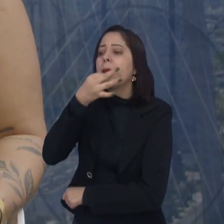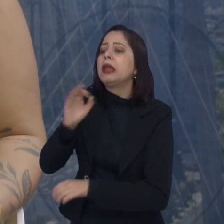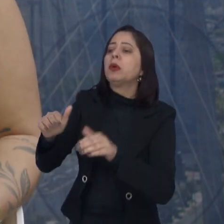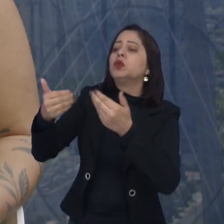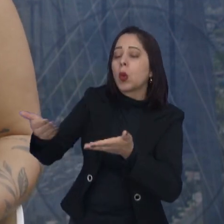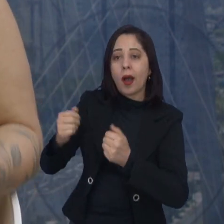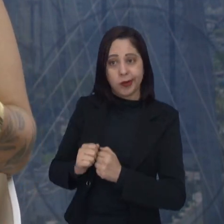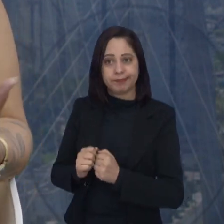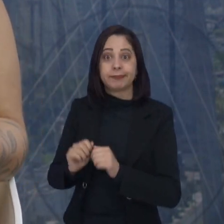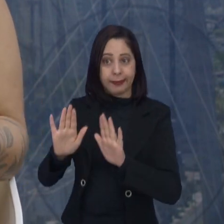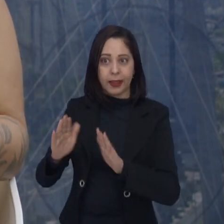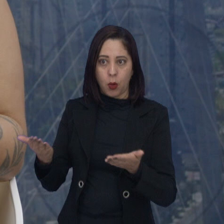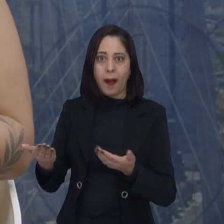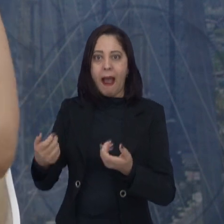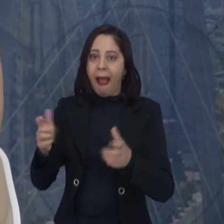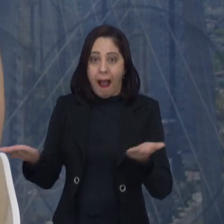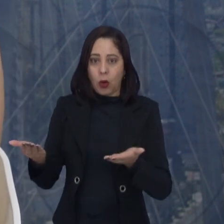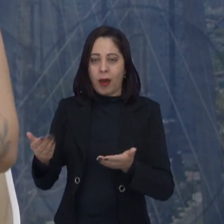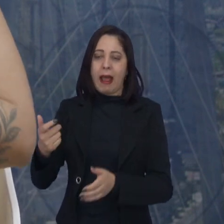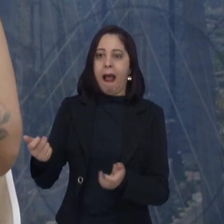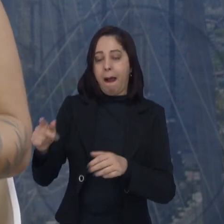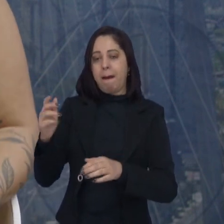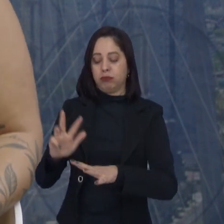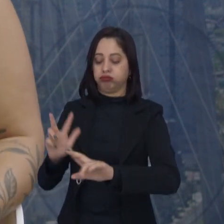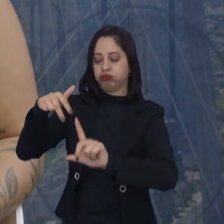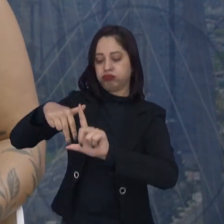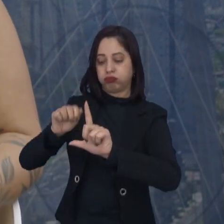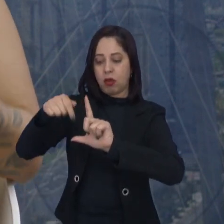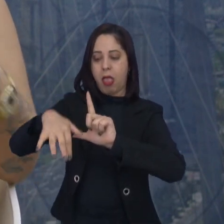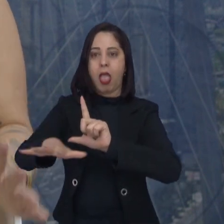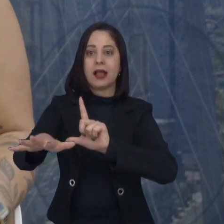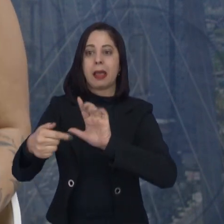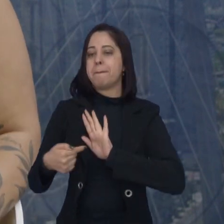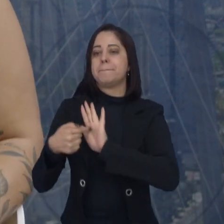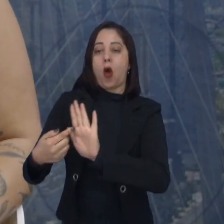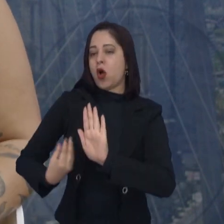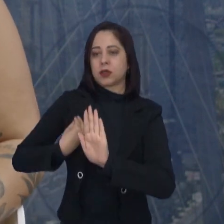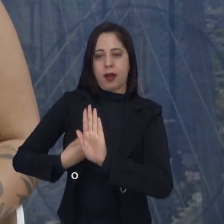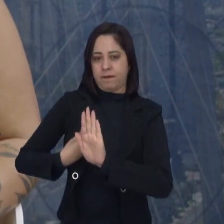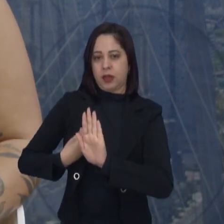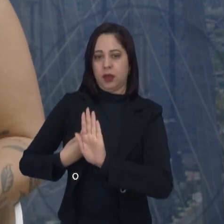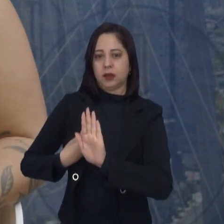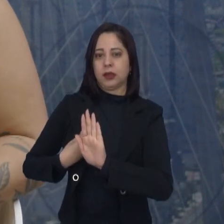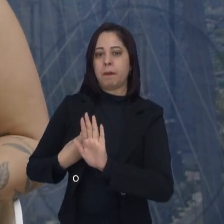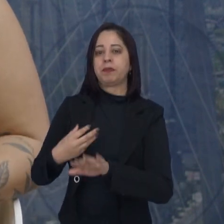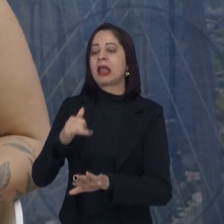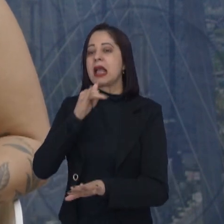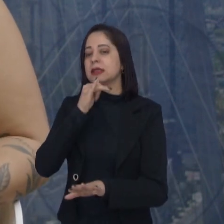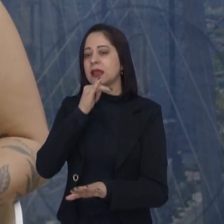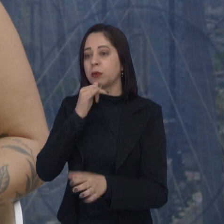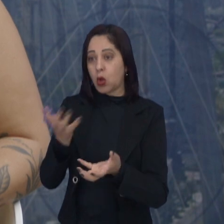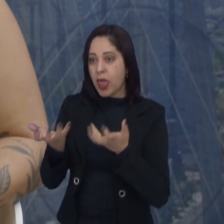a sua vida pessoal é o que atrai. Não expor, né? Muitas vezes as pessoas confundem isso, então, vou expor tudo. Não, mas se você quer